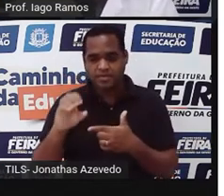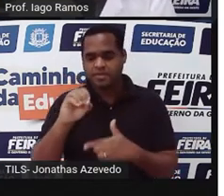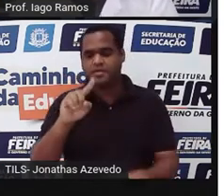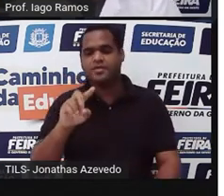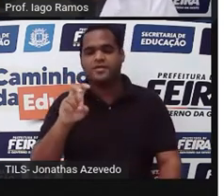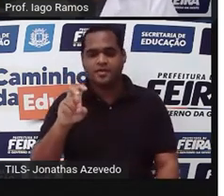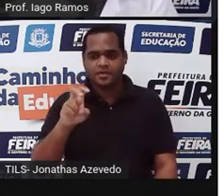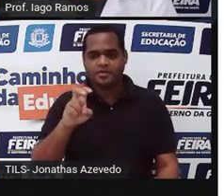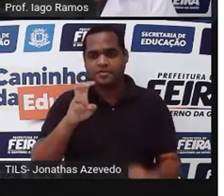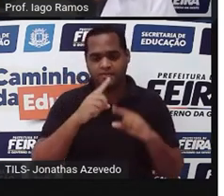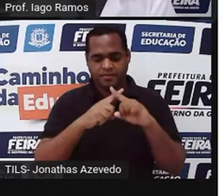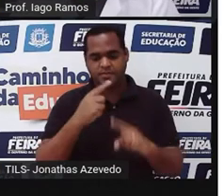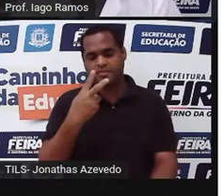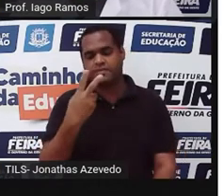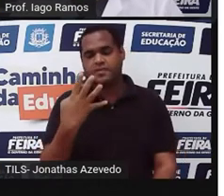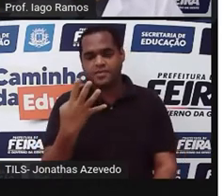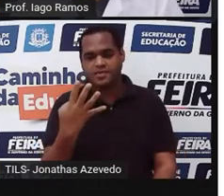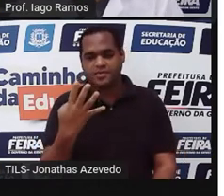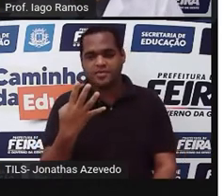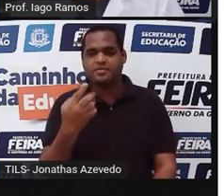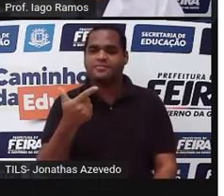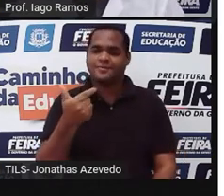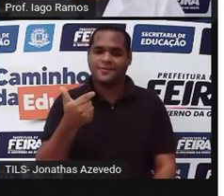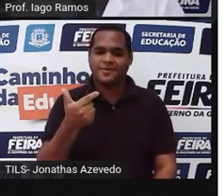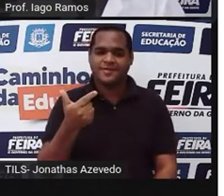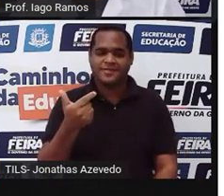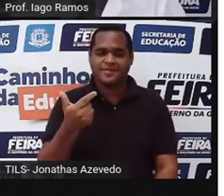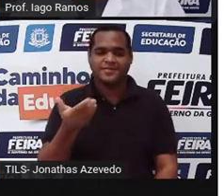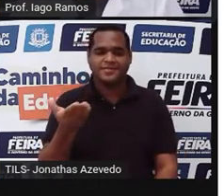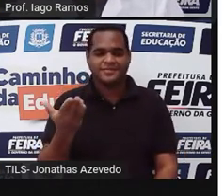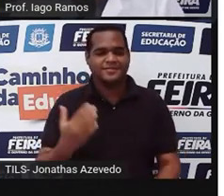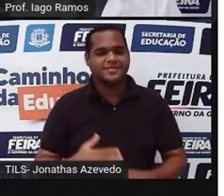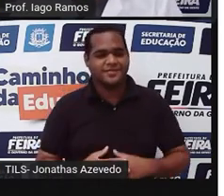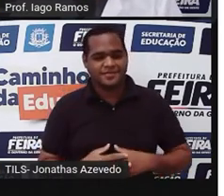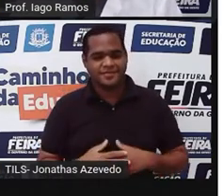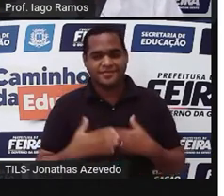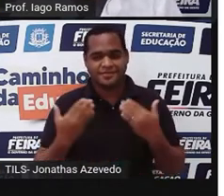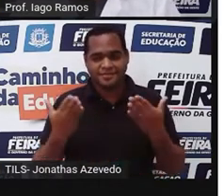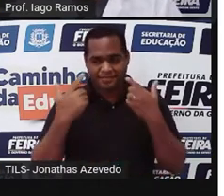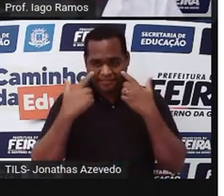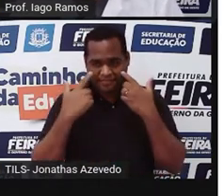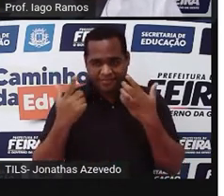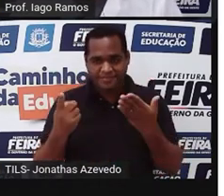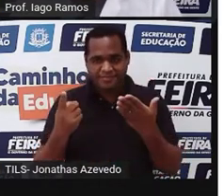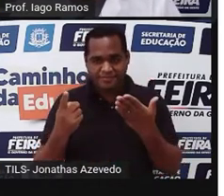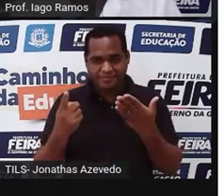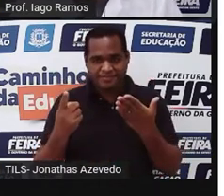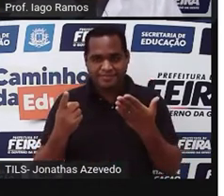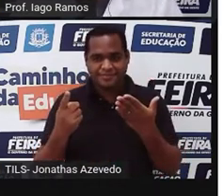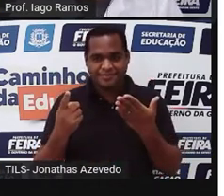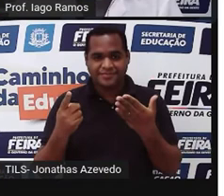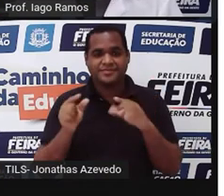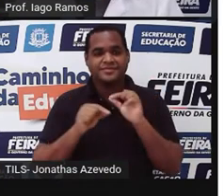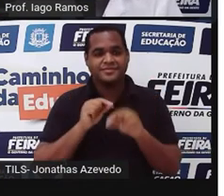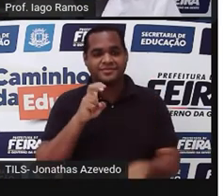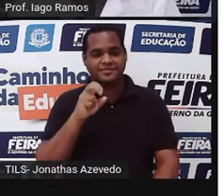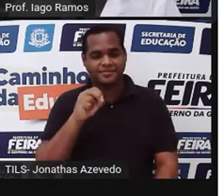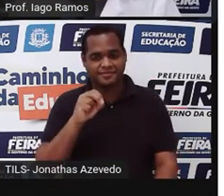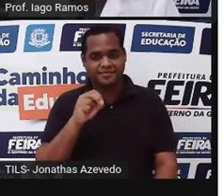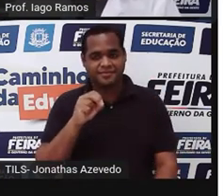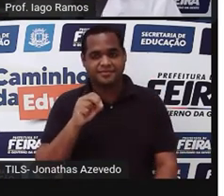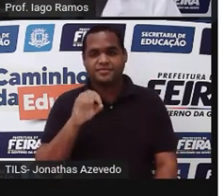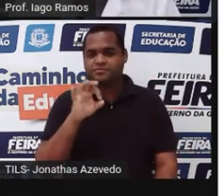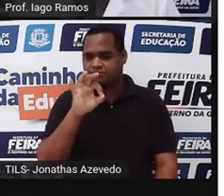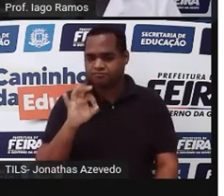0,5 x 24 da 12 tá bom como tá ali ó cinquenta por cento e fica 50